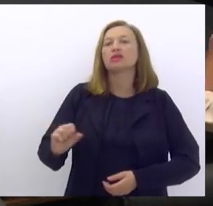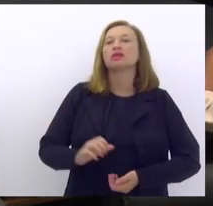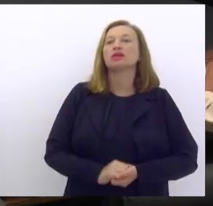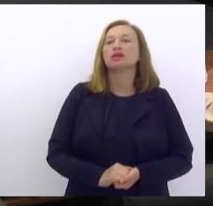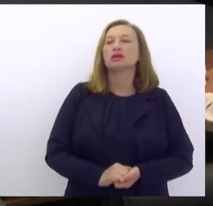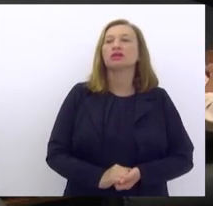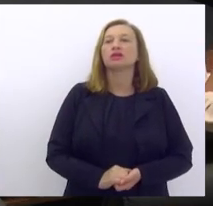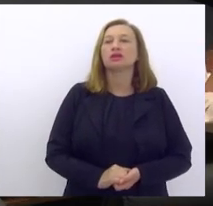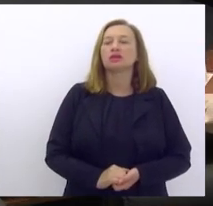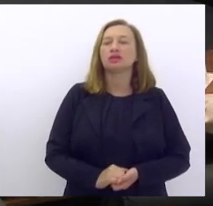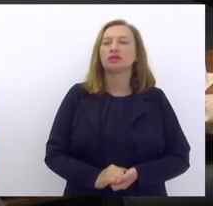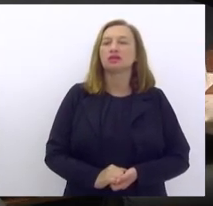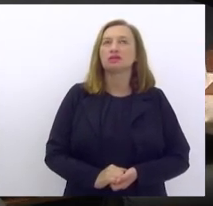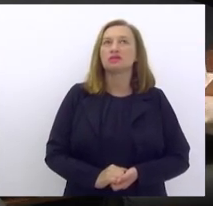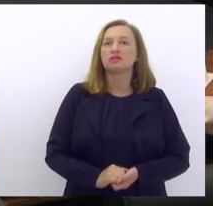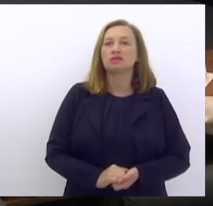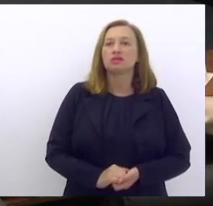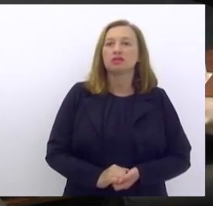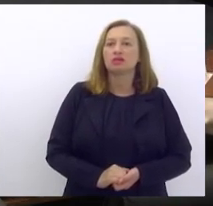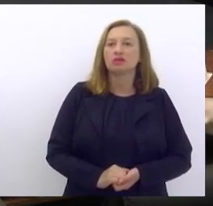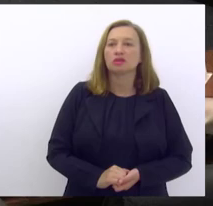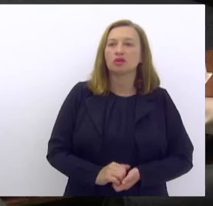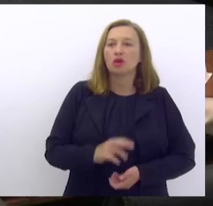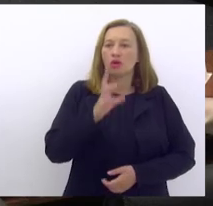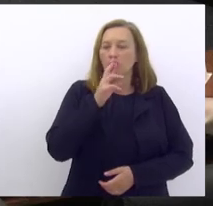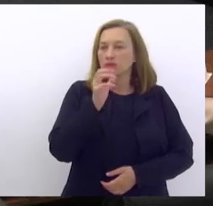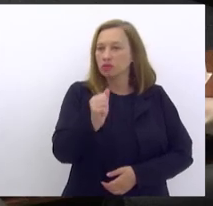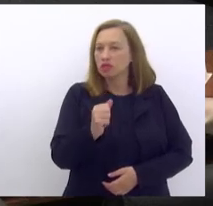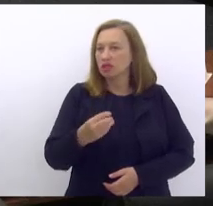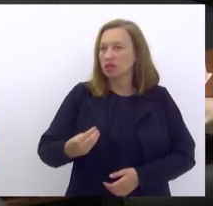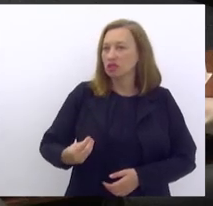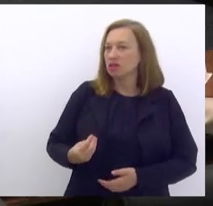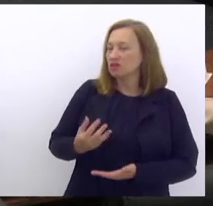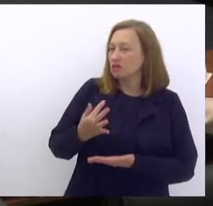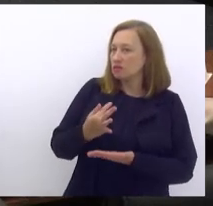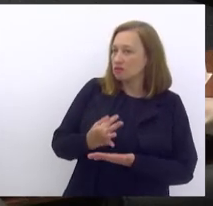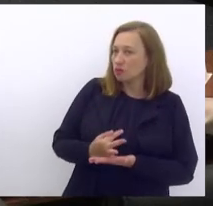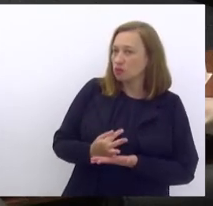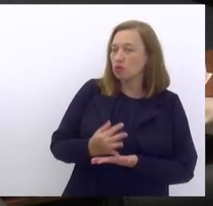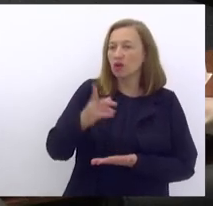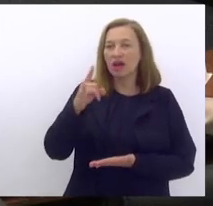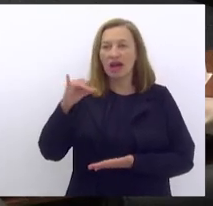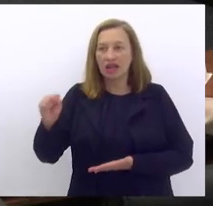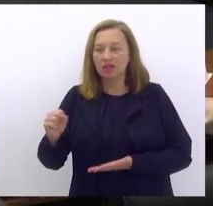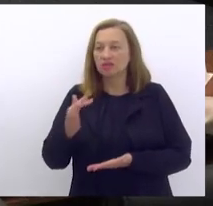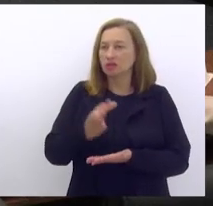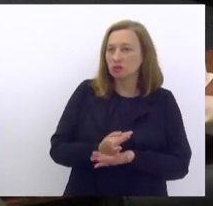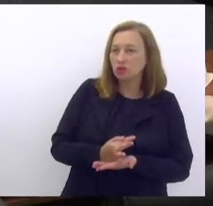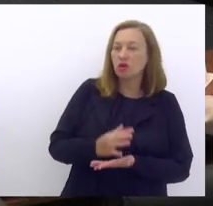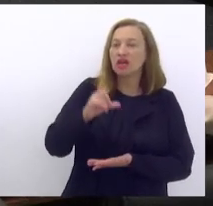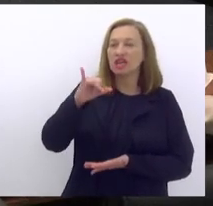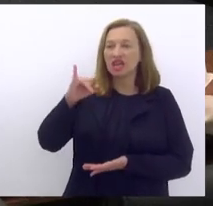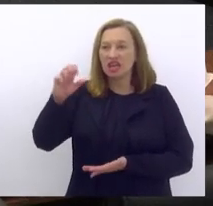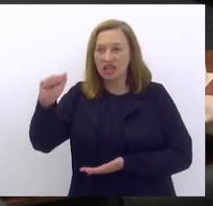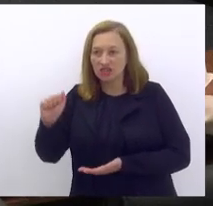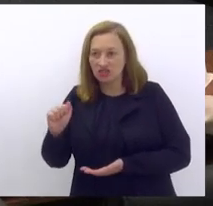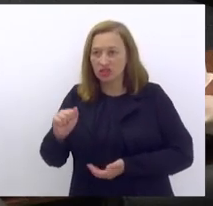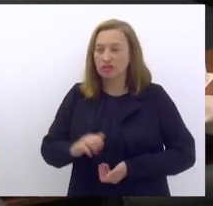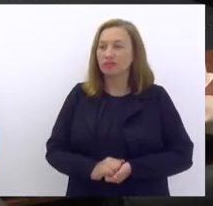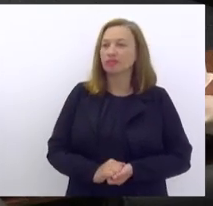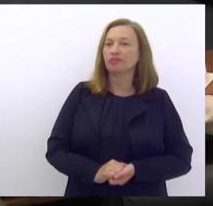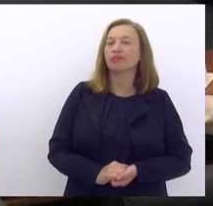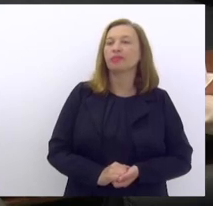Tá. O Rodrigo não está, nem Carlinho do BNH não está, então vamos lá, Índia Melau, nossa nobre deputada Índia